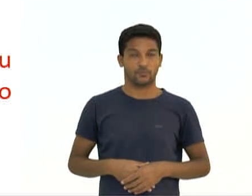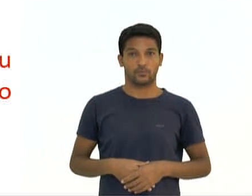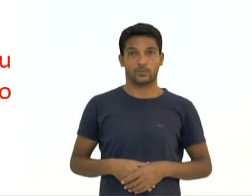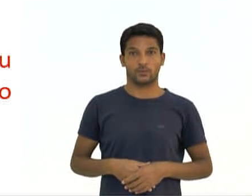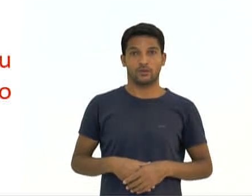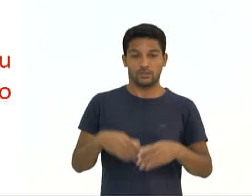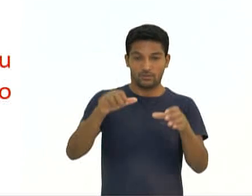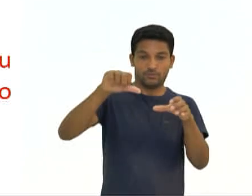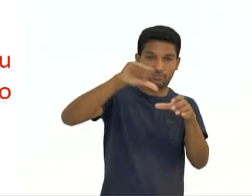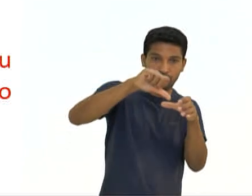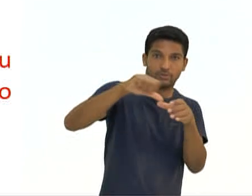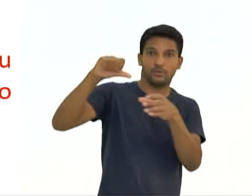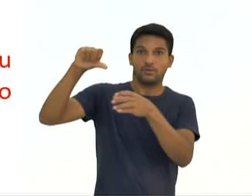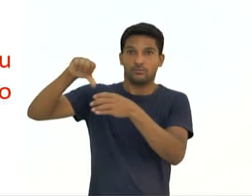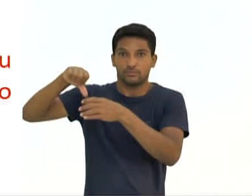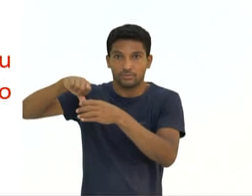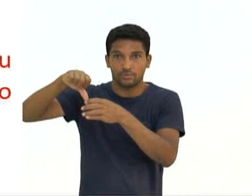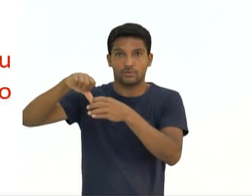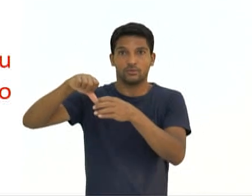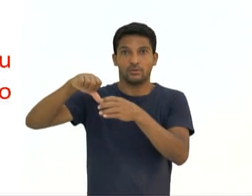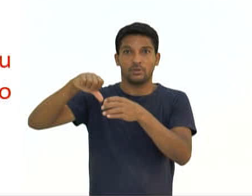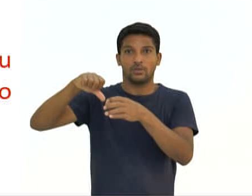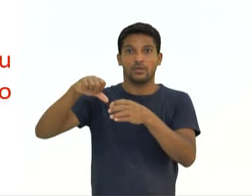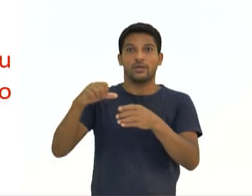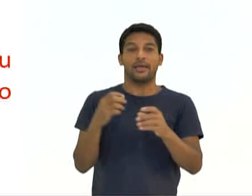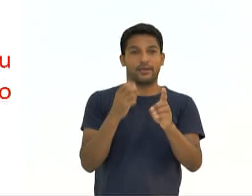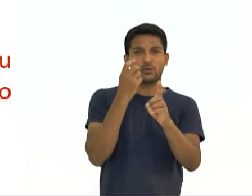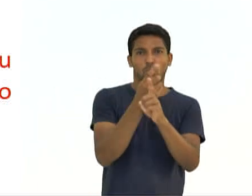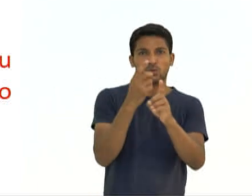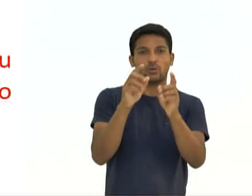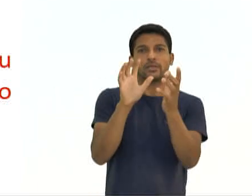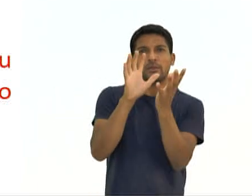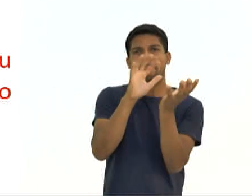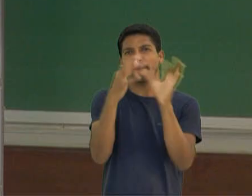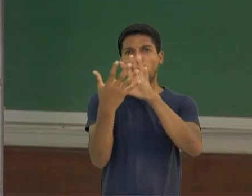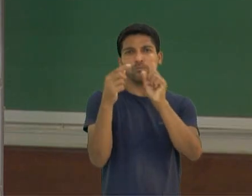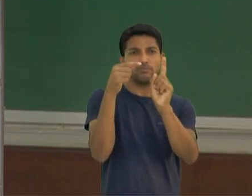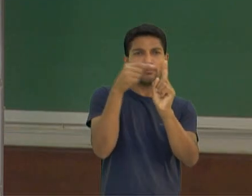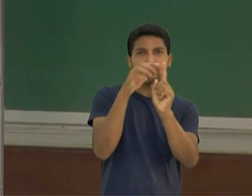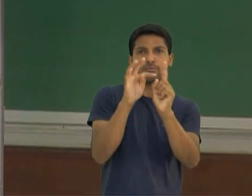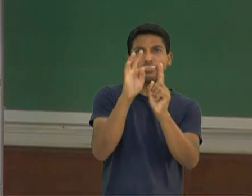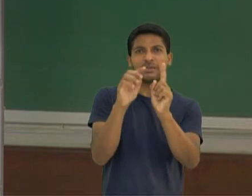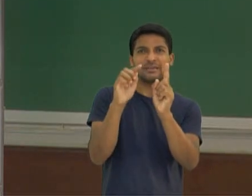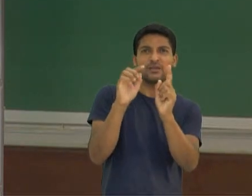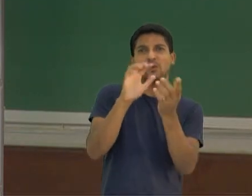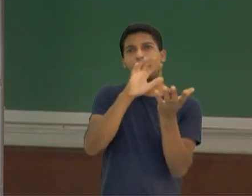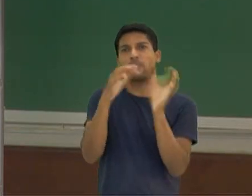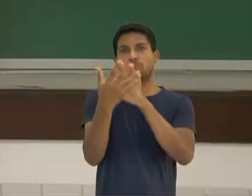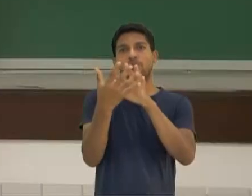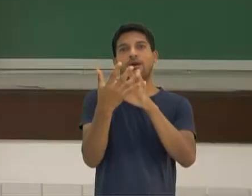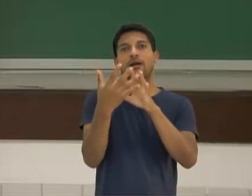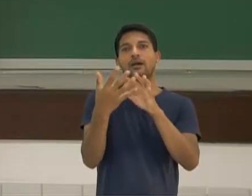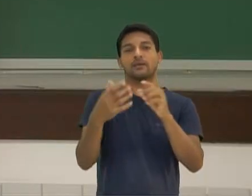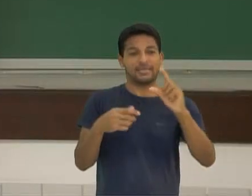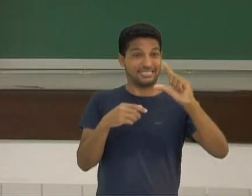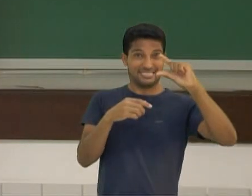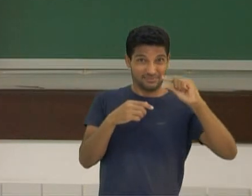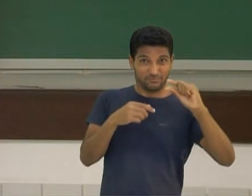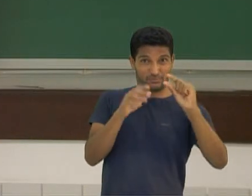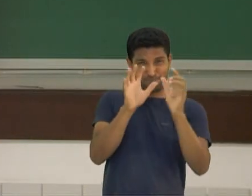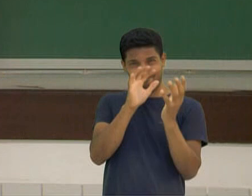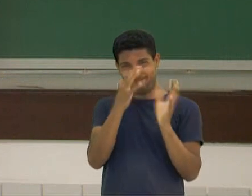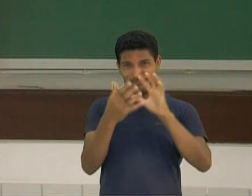o ponto de fusão encontrado é menor que o tabelado, então existe, de fato, a indicação de impurezas misturado